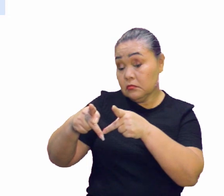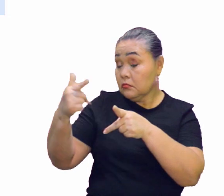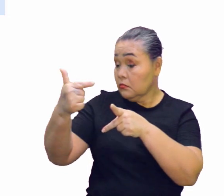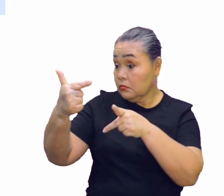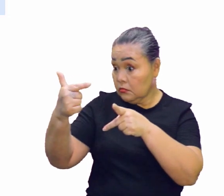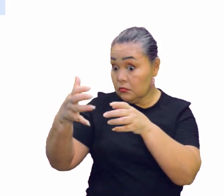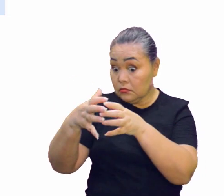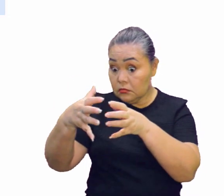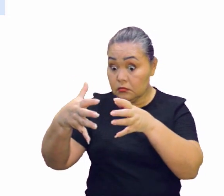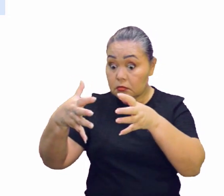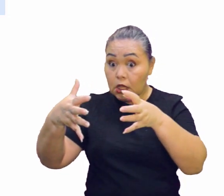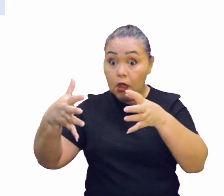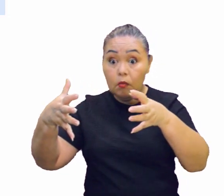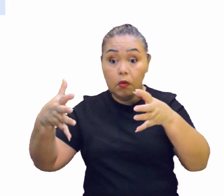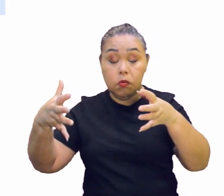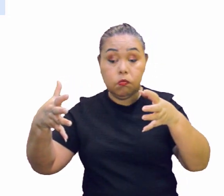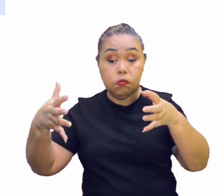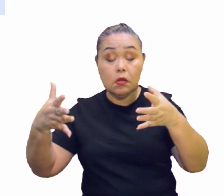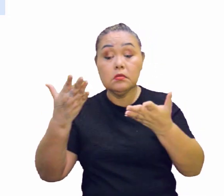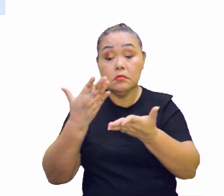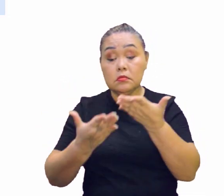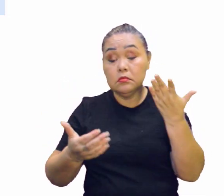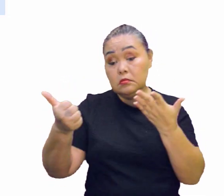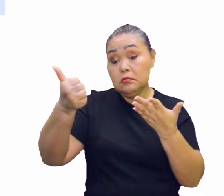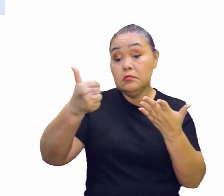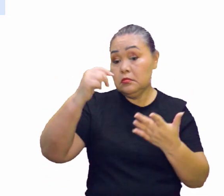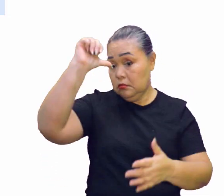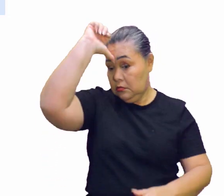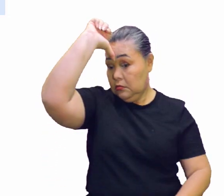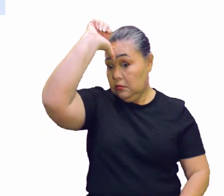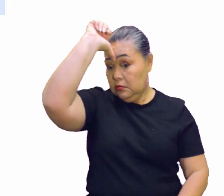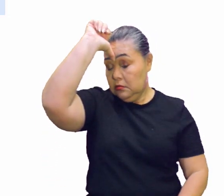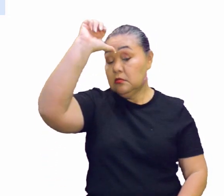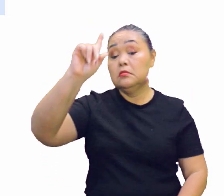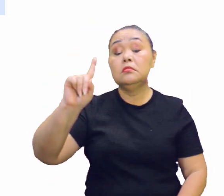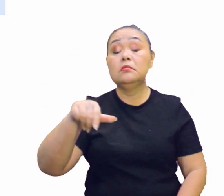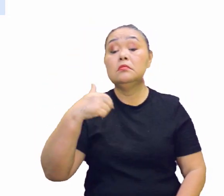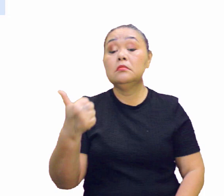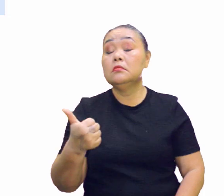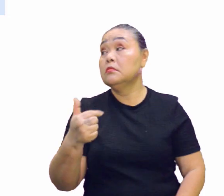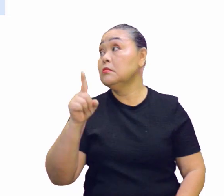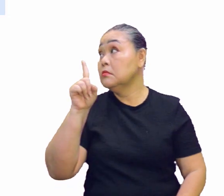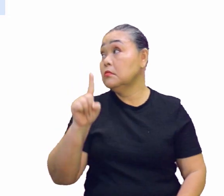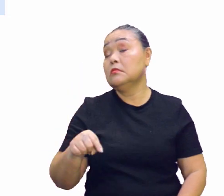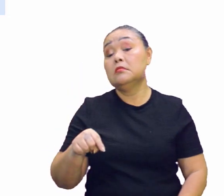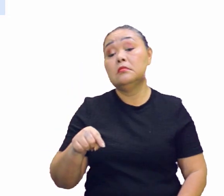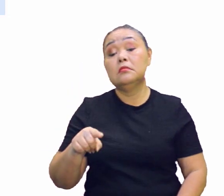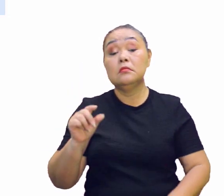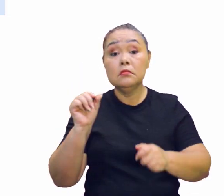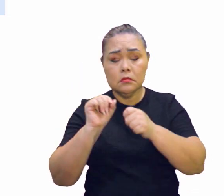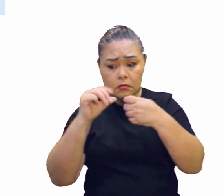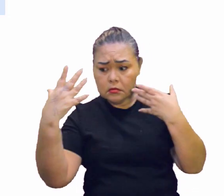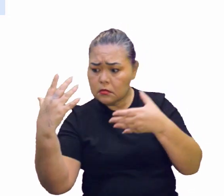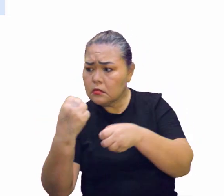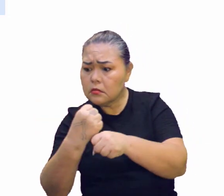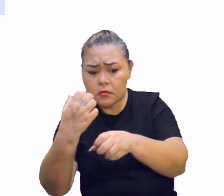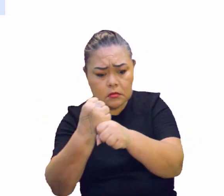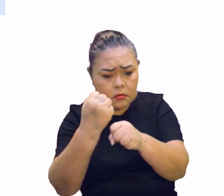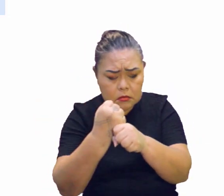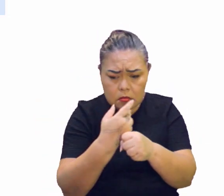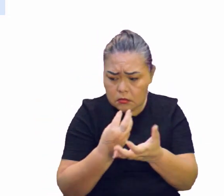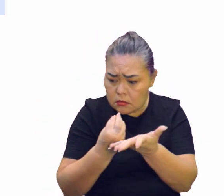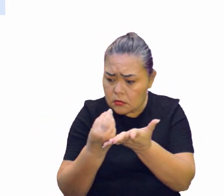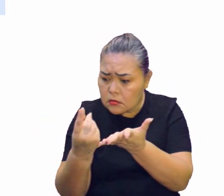segunda maior população do mundo, que agora perdeu primeiro lugar para a Índia, né? Ainda assim, quando faz esse cálculo de